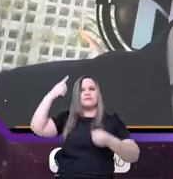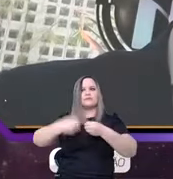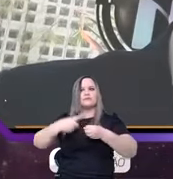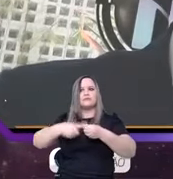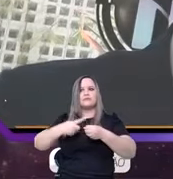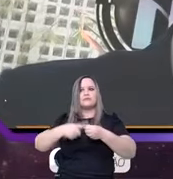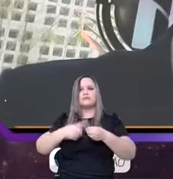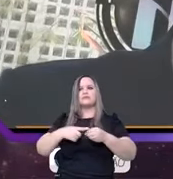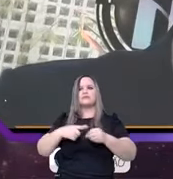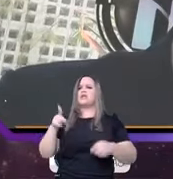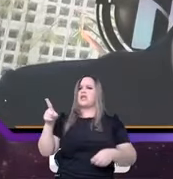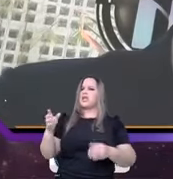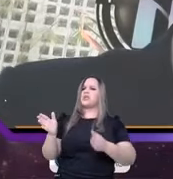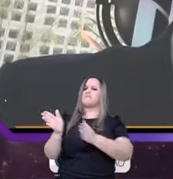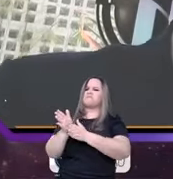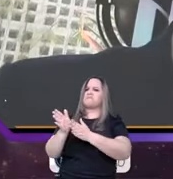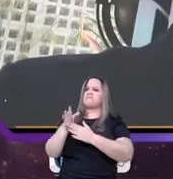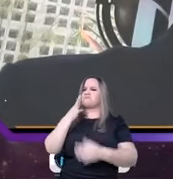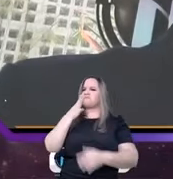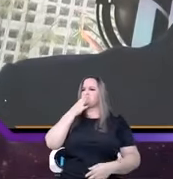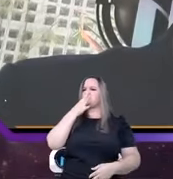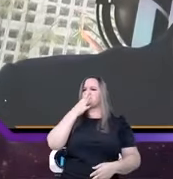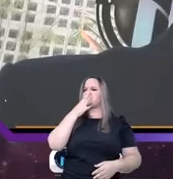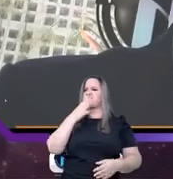personalidade única e fantástica.